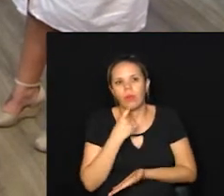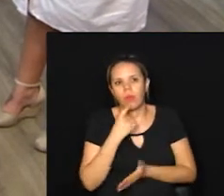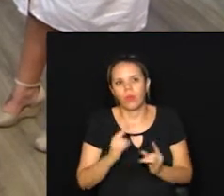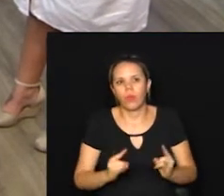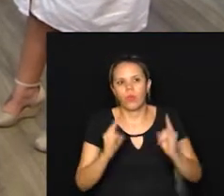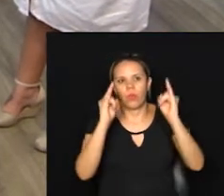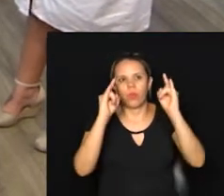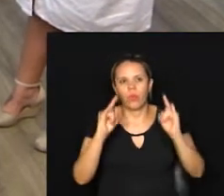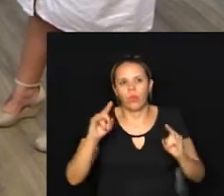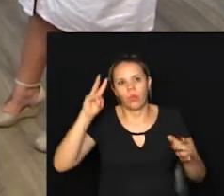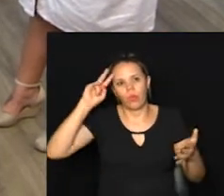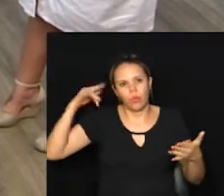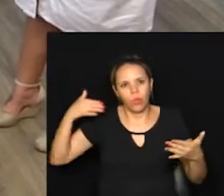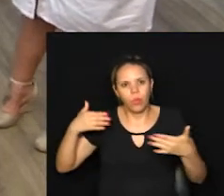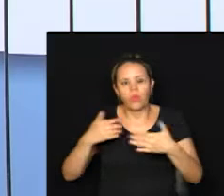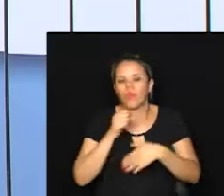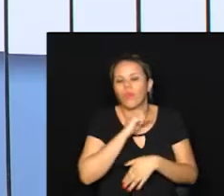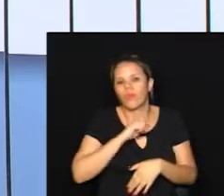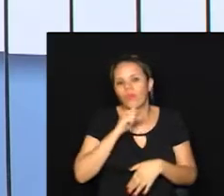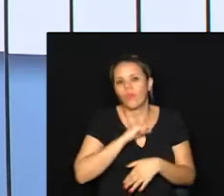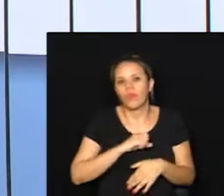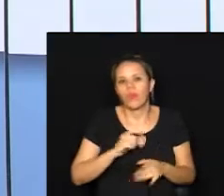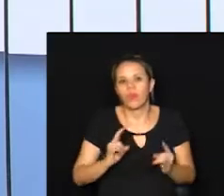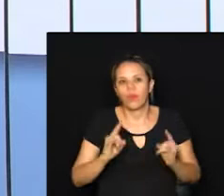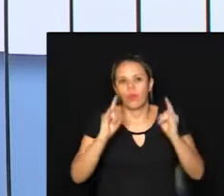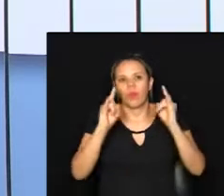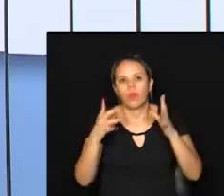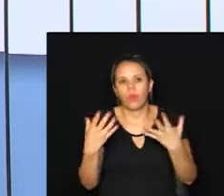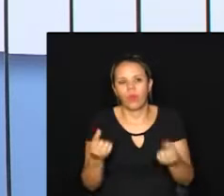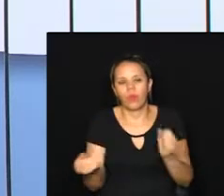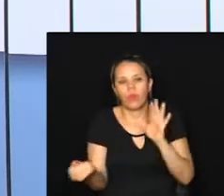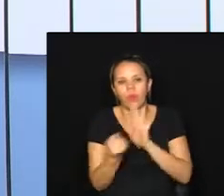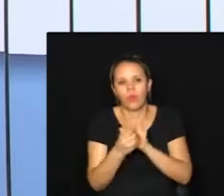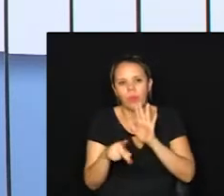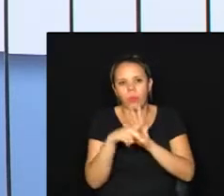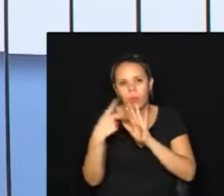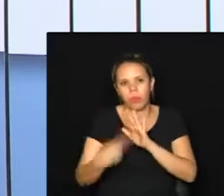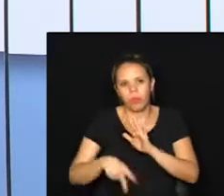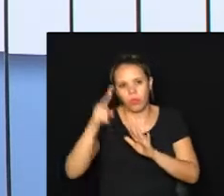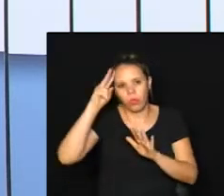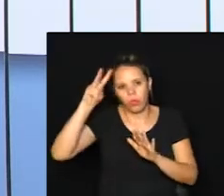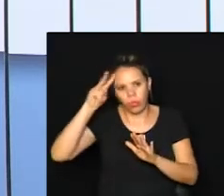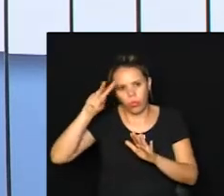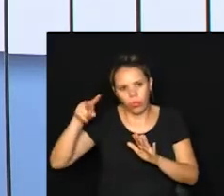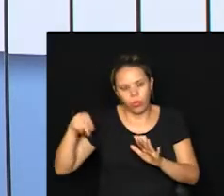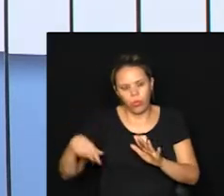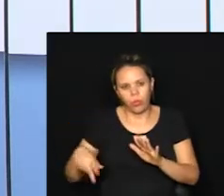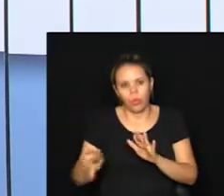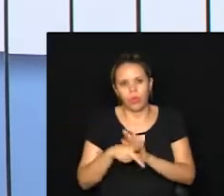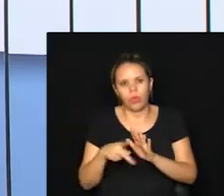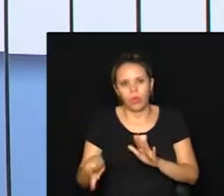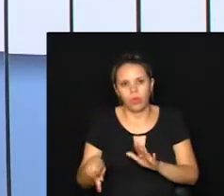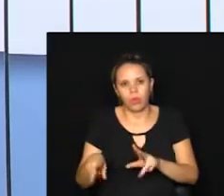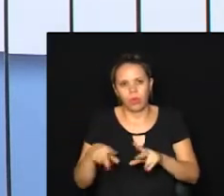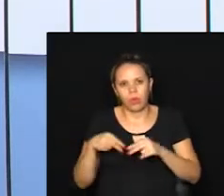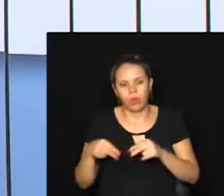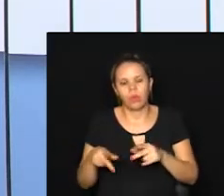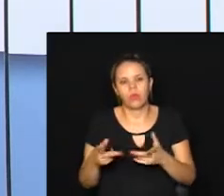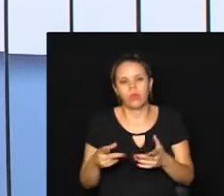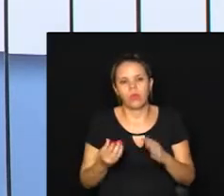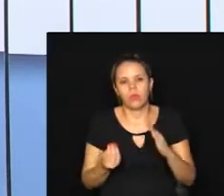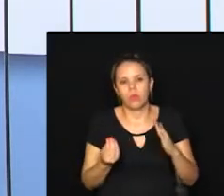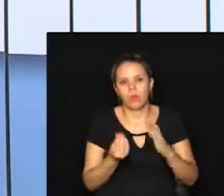prédio histórico. Isso mesmo, é um prédio que foi tombado como patrimônio histórico. Ele pertencia à Sanasa,